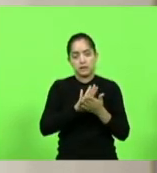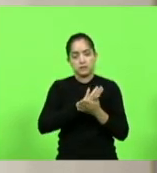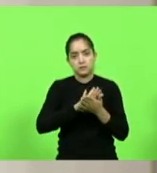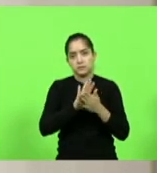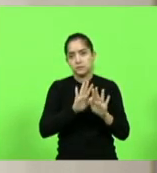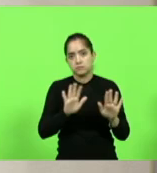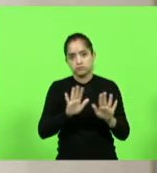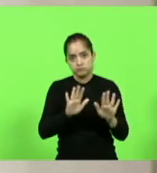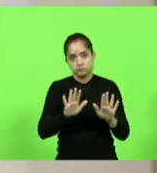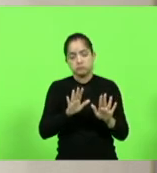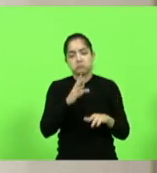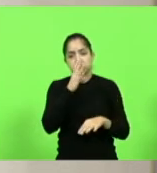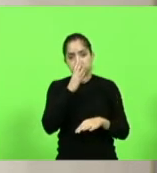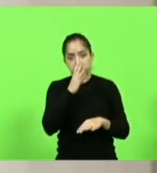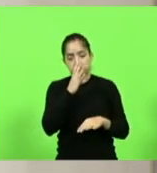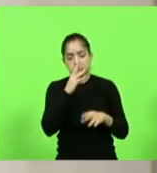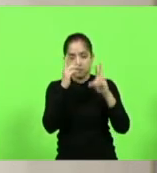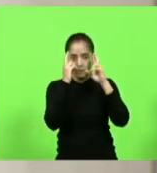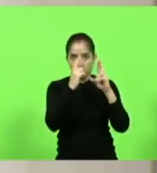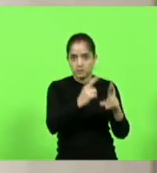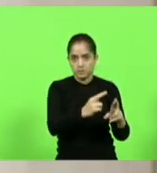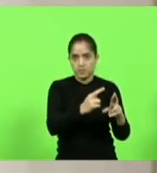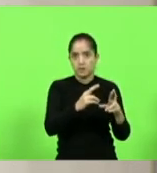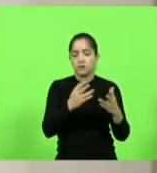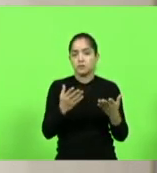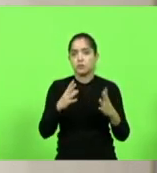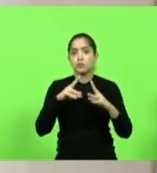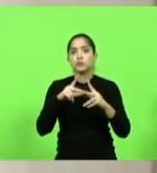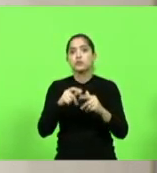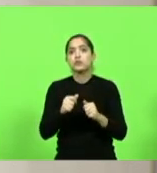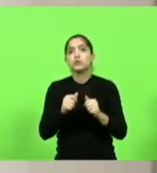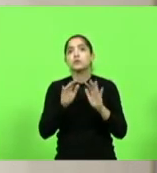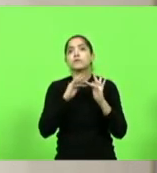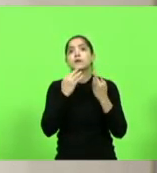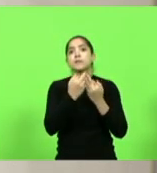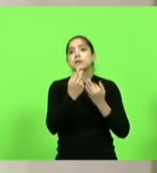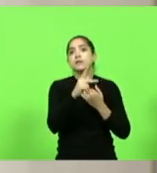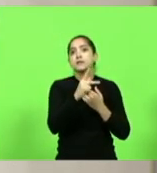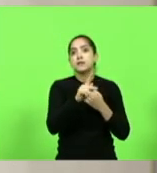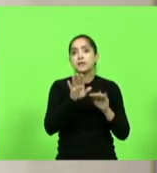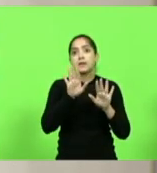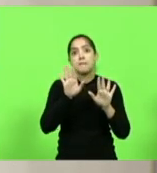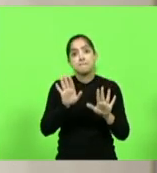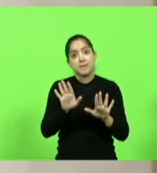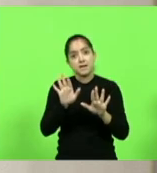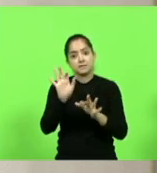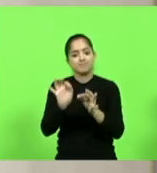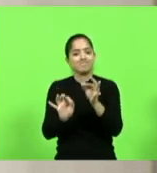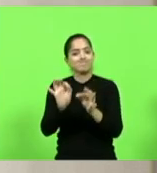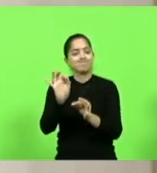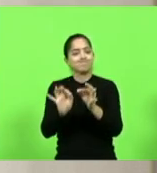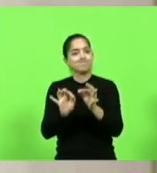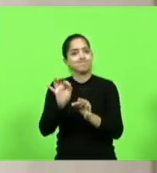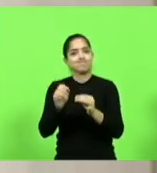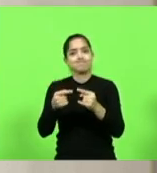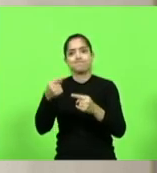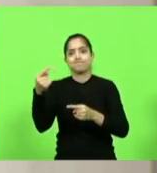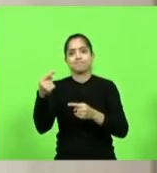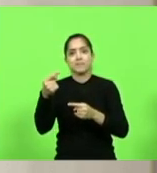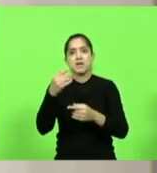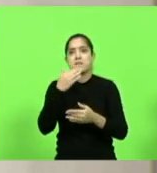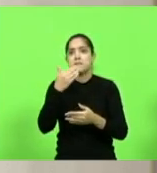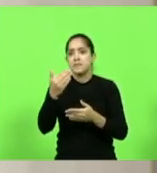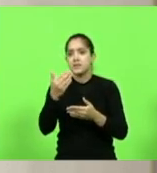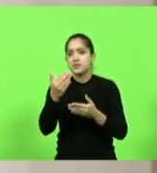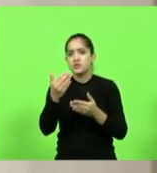Tenho apreço e profundo respeito por ele e por toda a sua família, mas é injustificável esse pedido de vista,